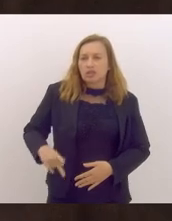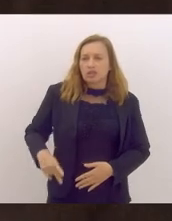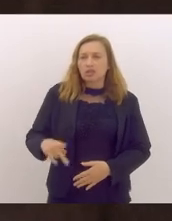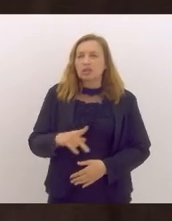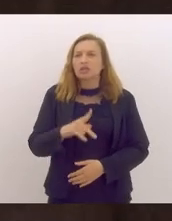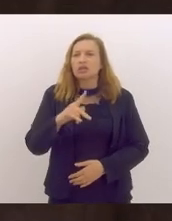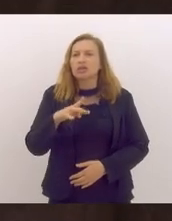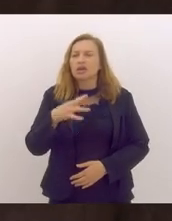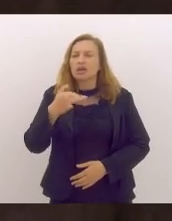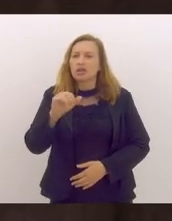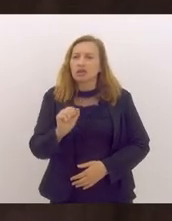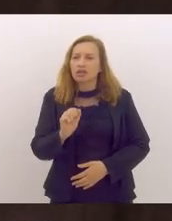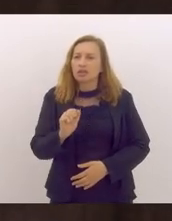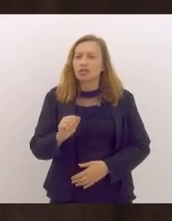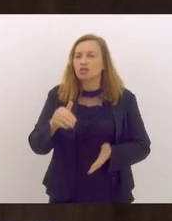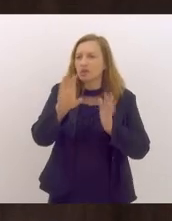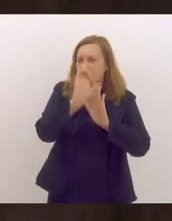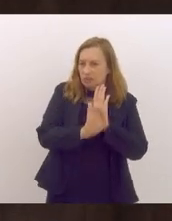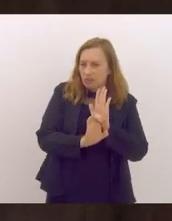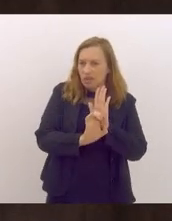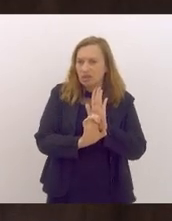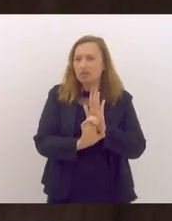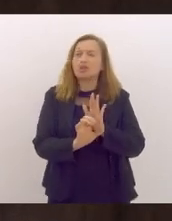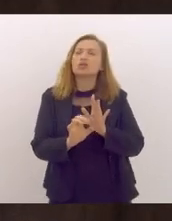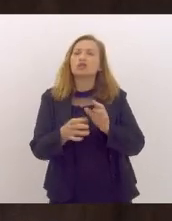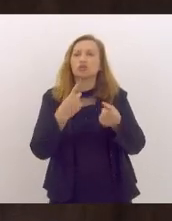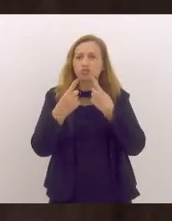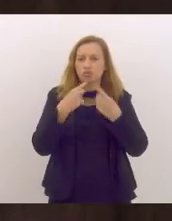sobre as emendas e sobre esse debate aqui.